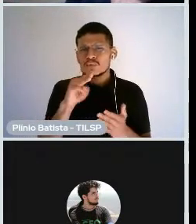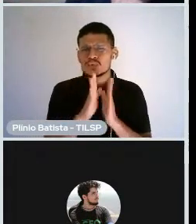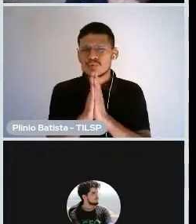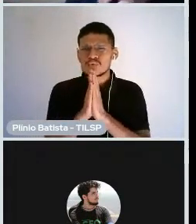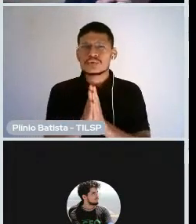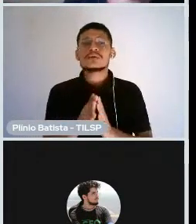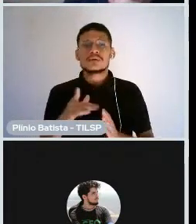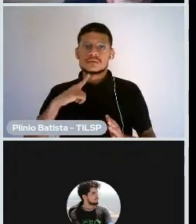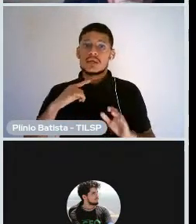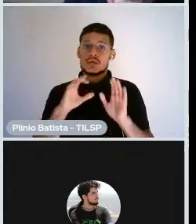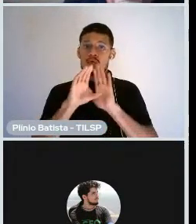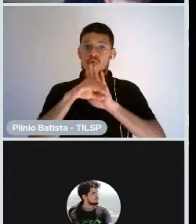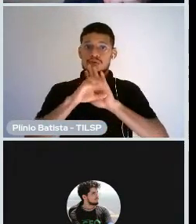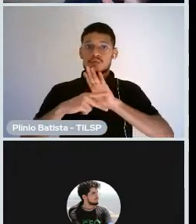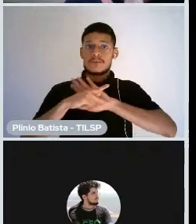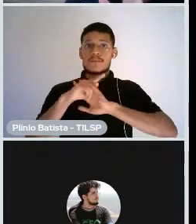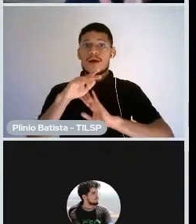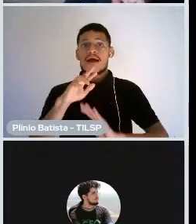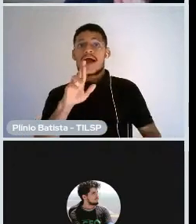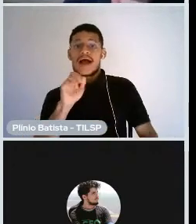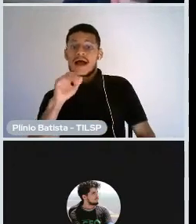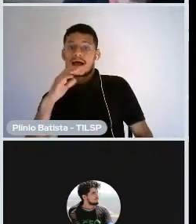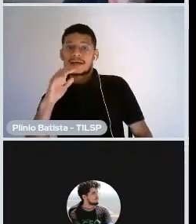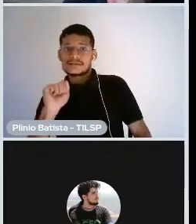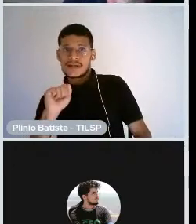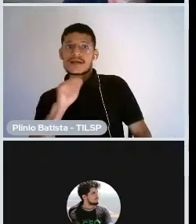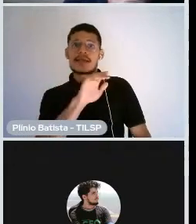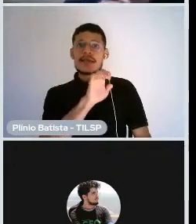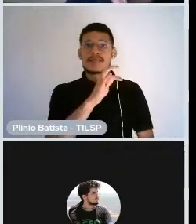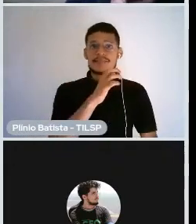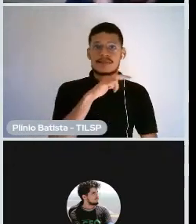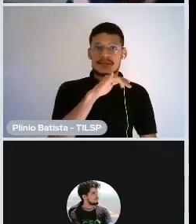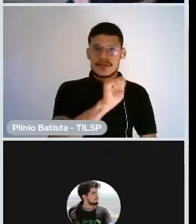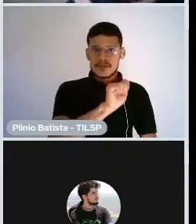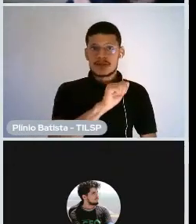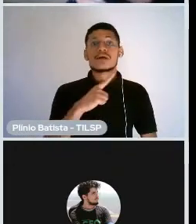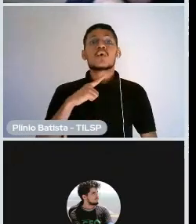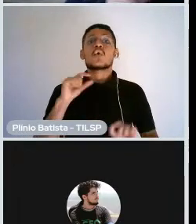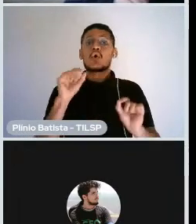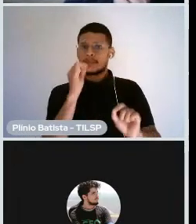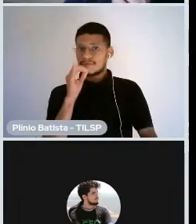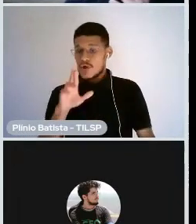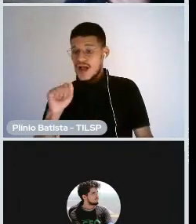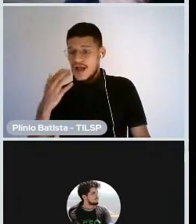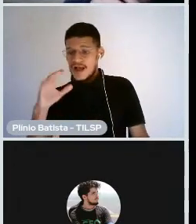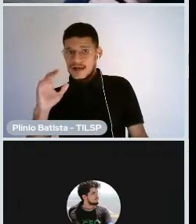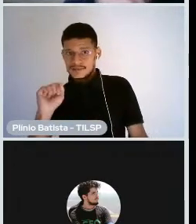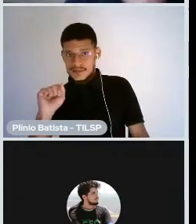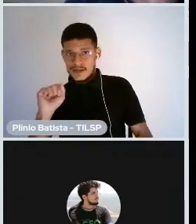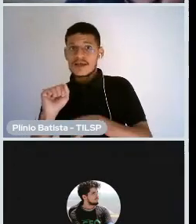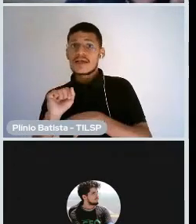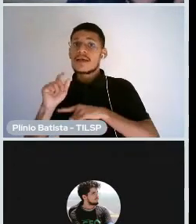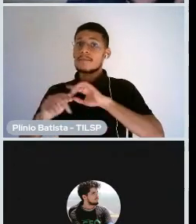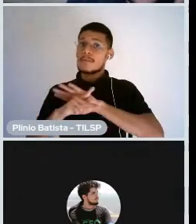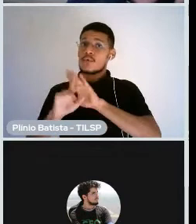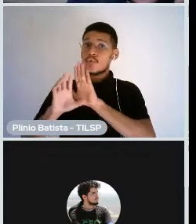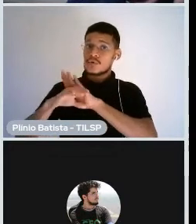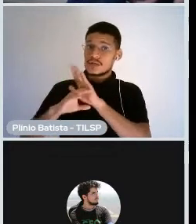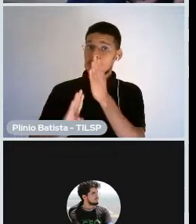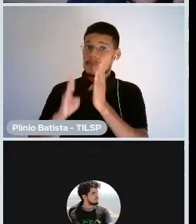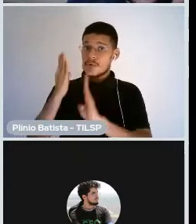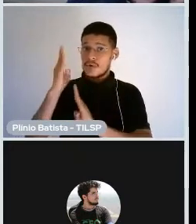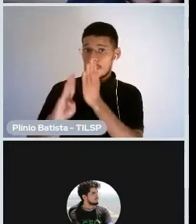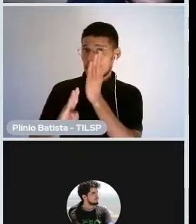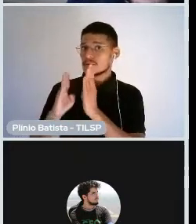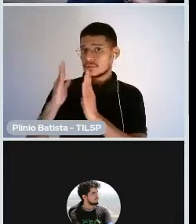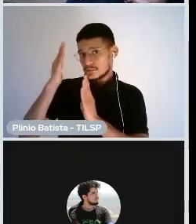entra no conceito de raça e etnia. Que aí a gente tem o conceito de raça, ele é um conceito biológico,